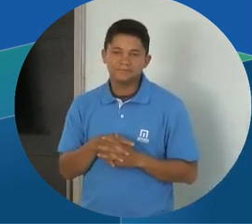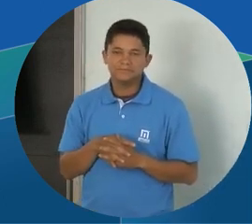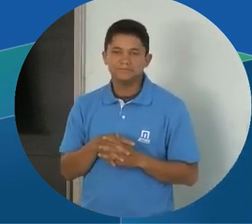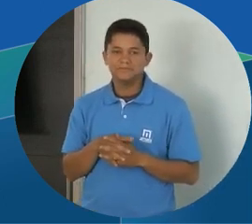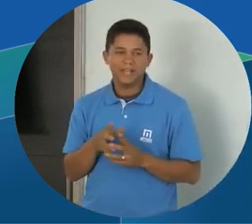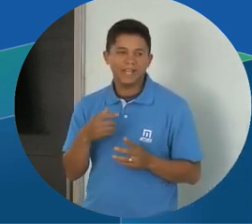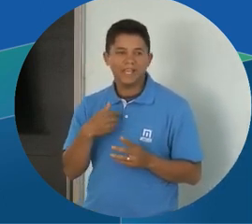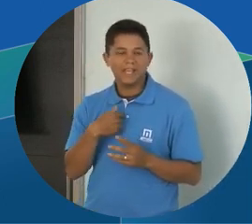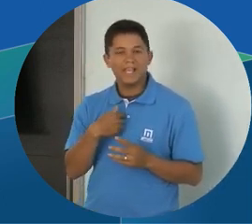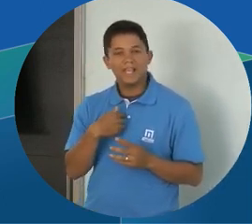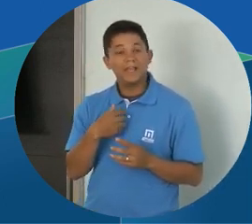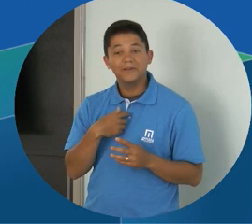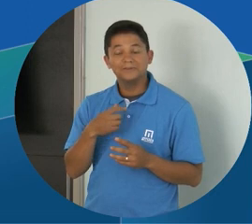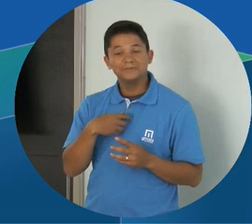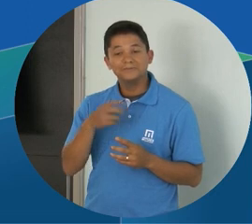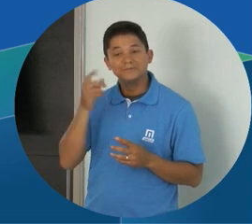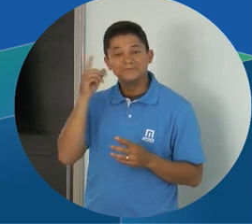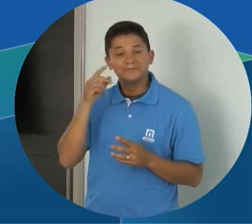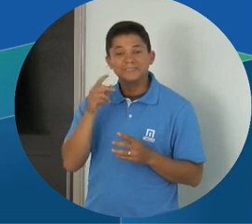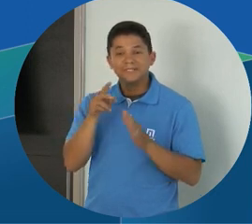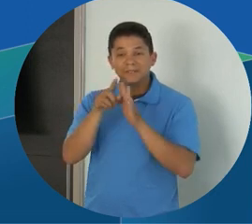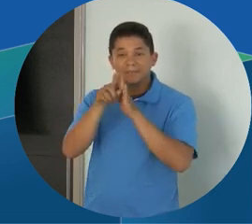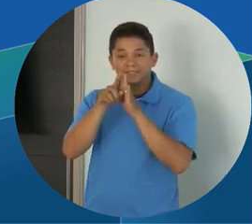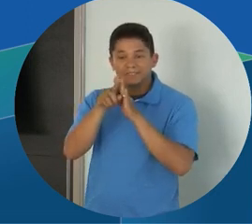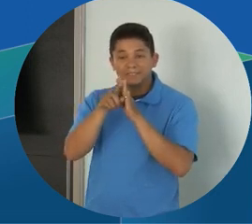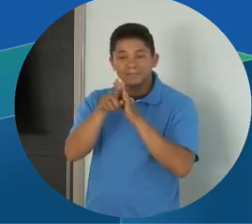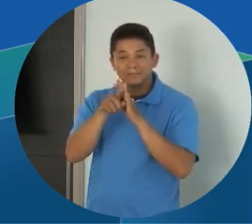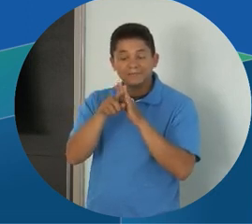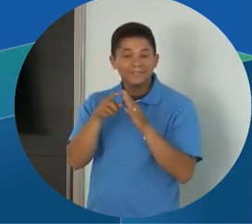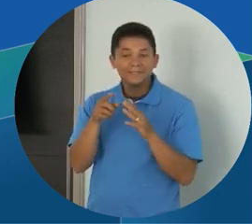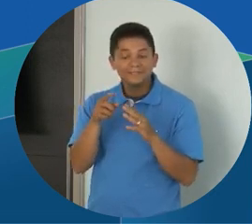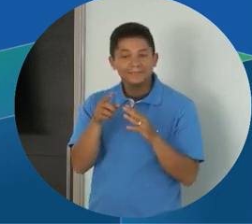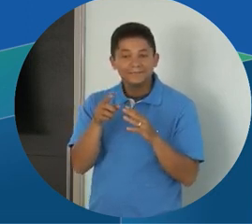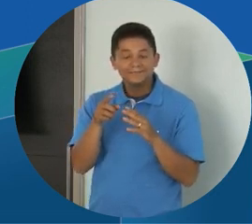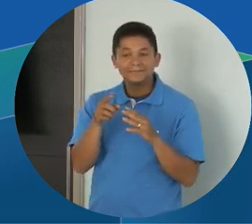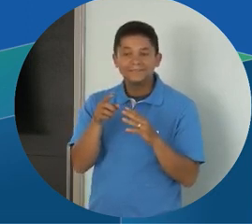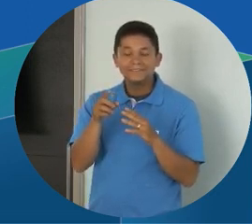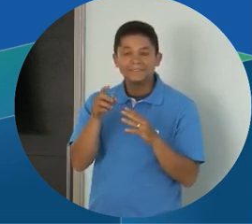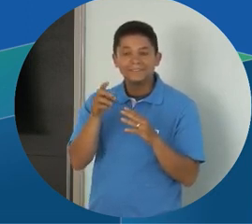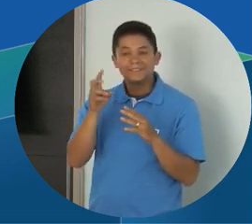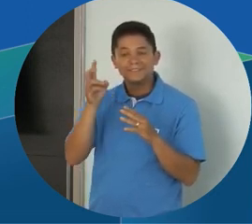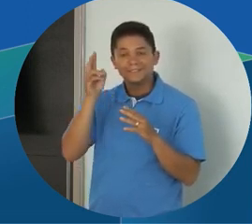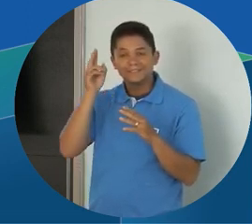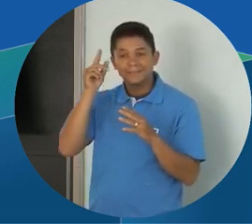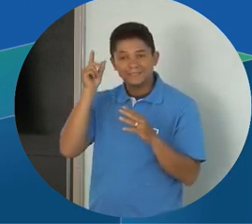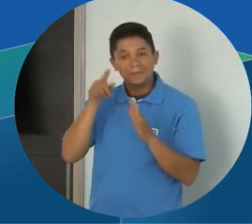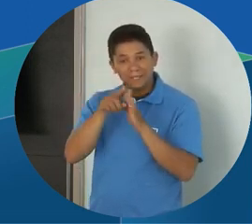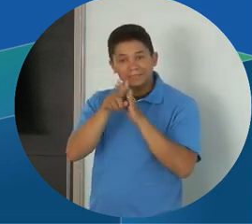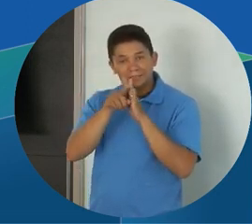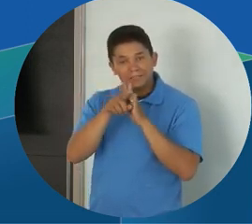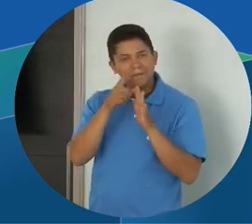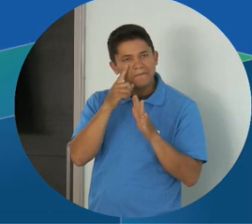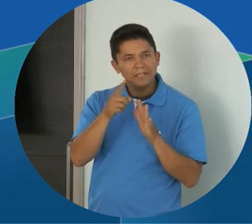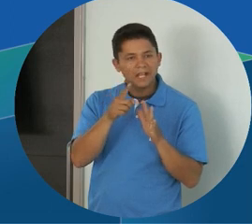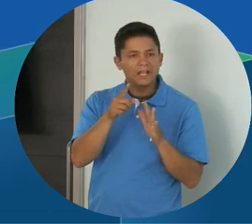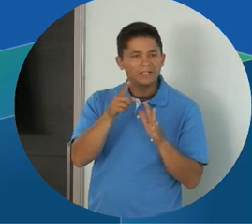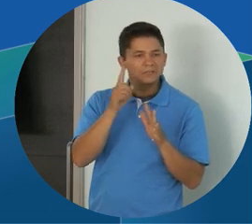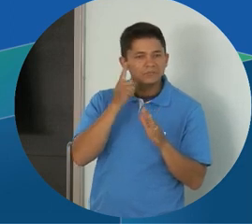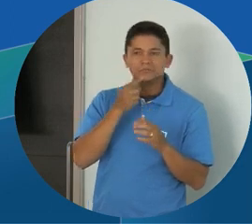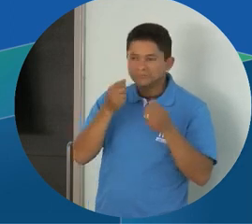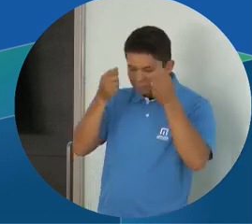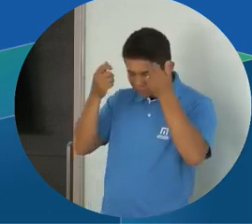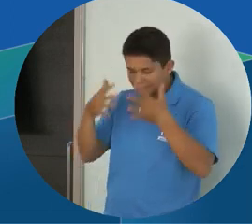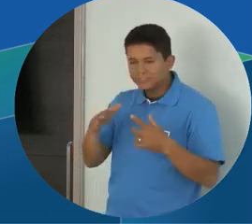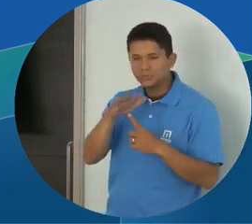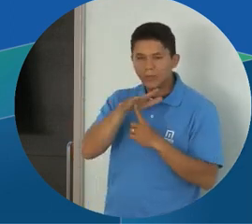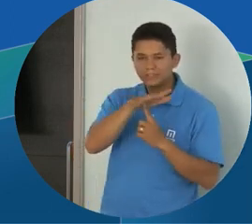da estrutura, que nada mais é do que essa estrutura se deslizar, uma vez que ela está apoiada no maciço